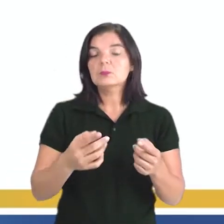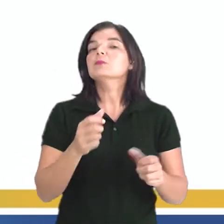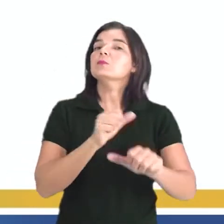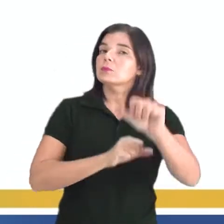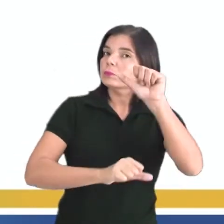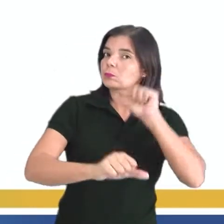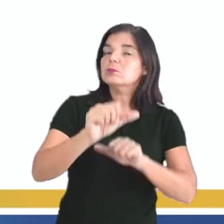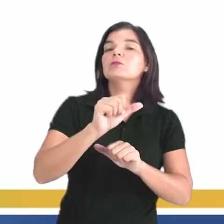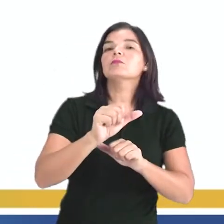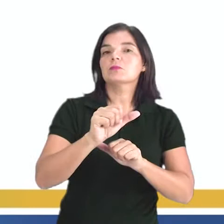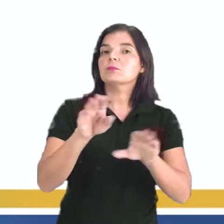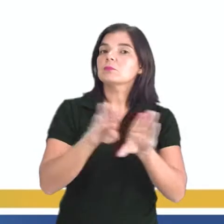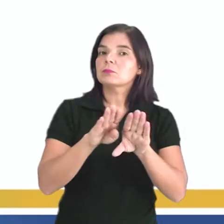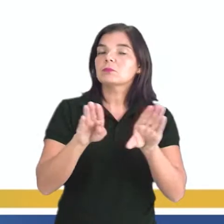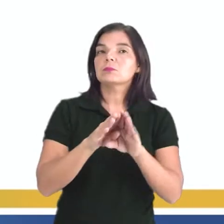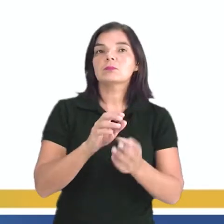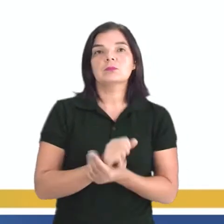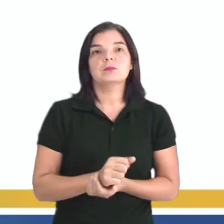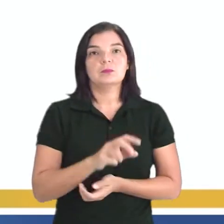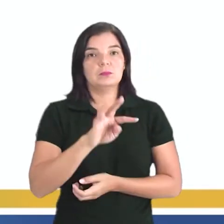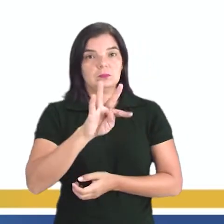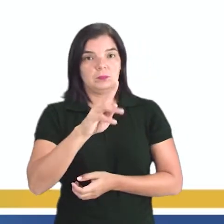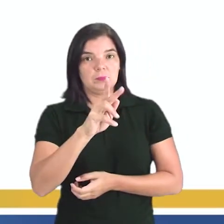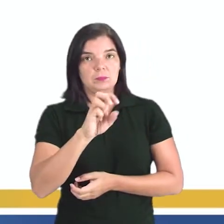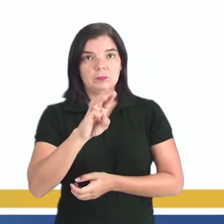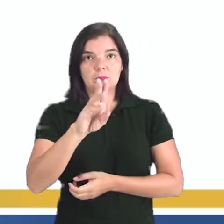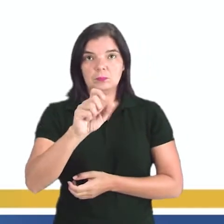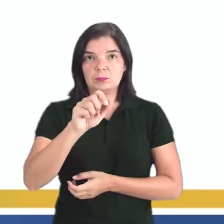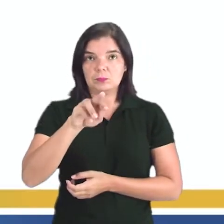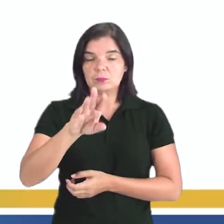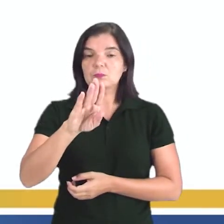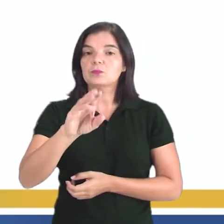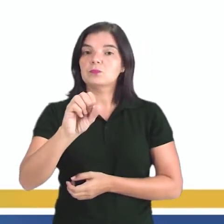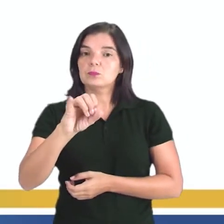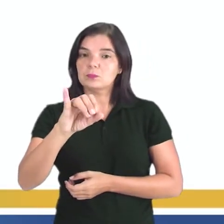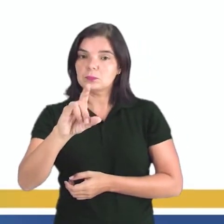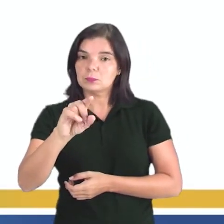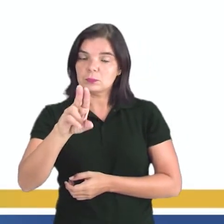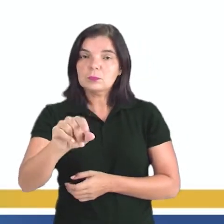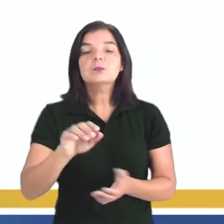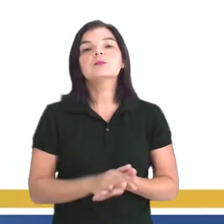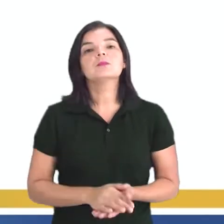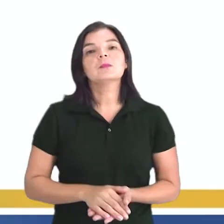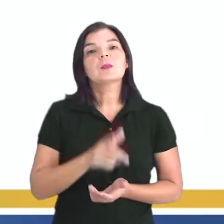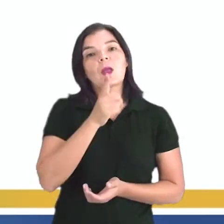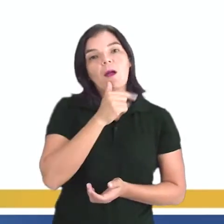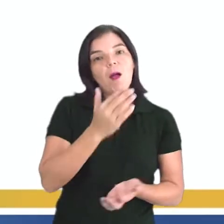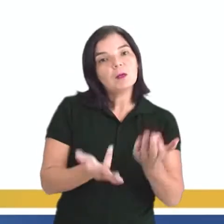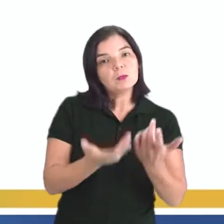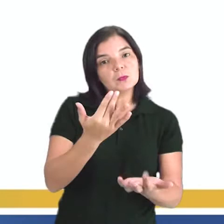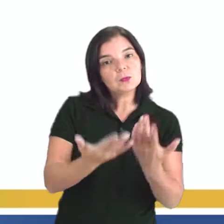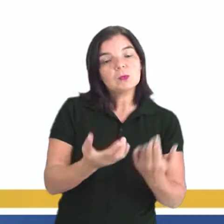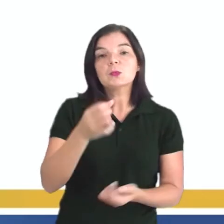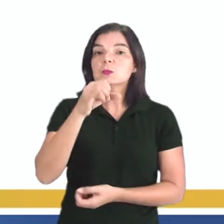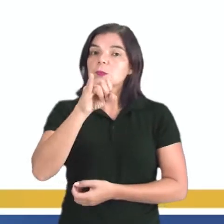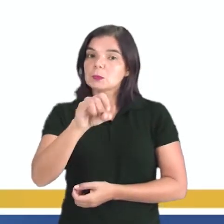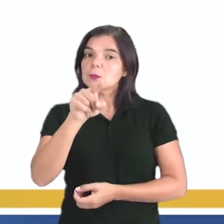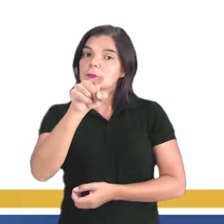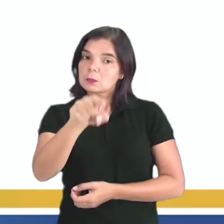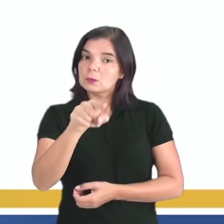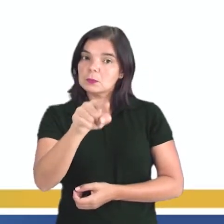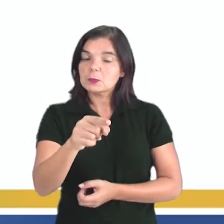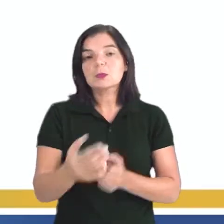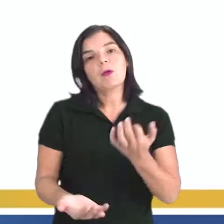Você pode usar o contrário também. The water boils if you heat it. A água ferve se